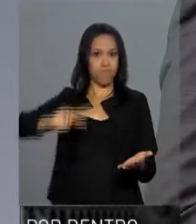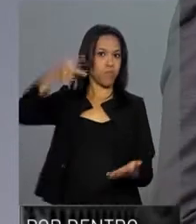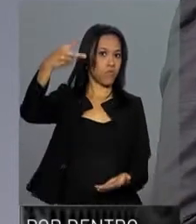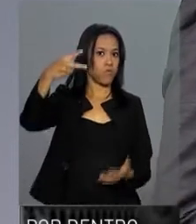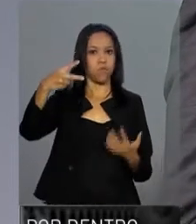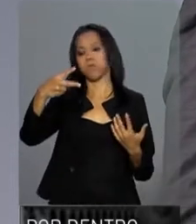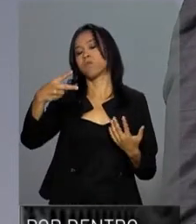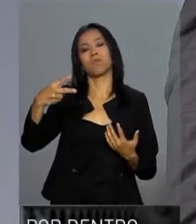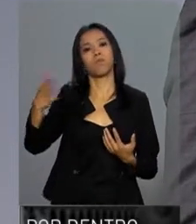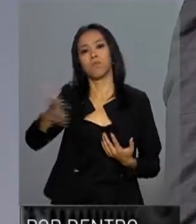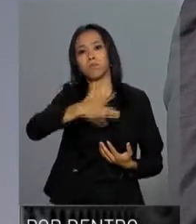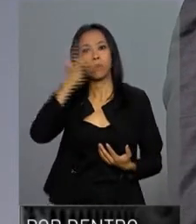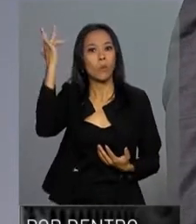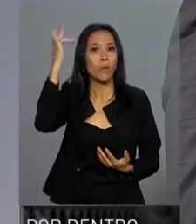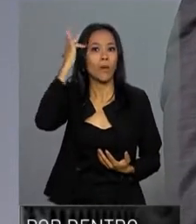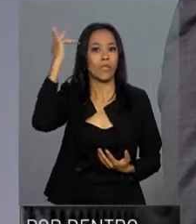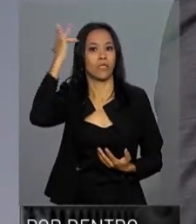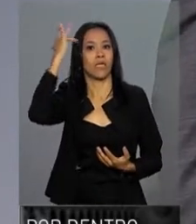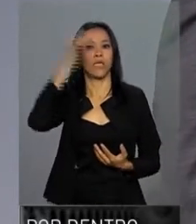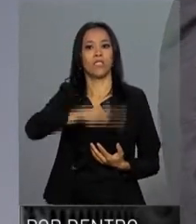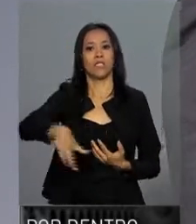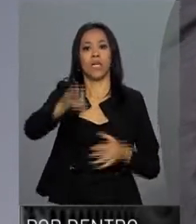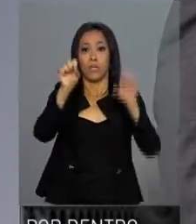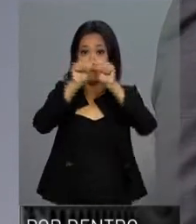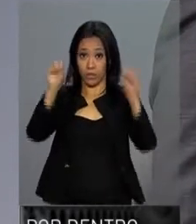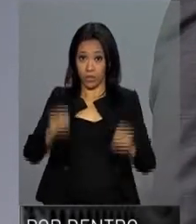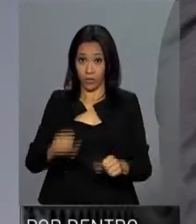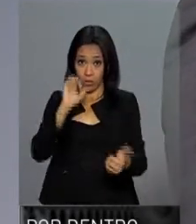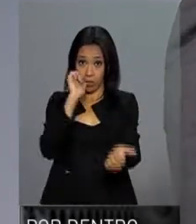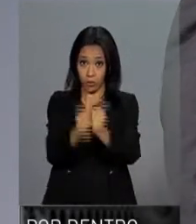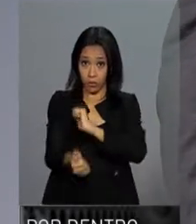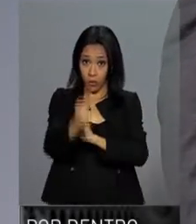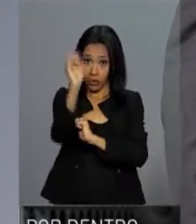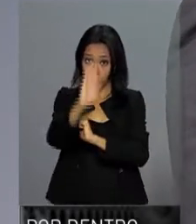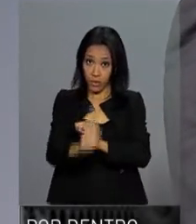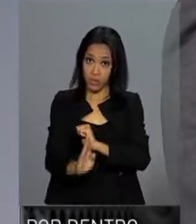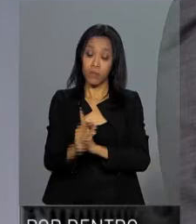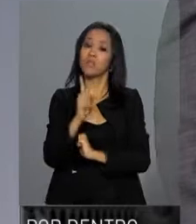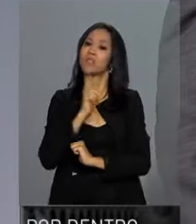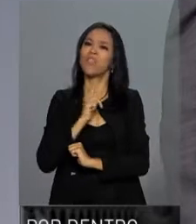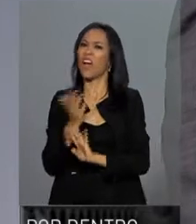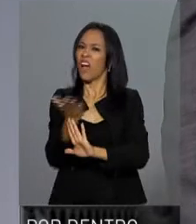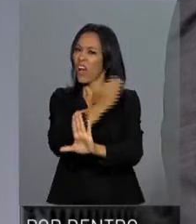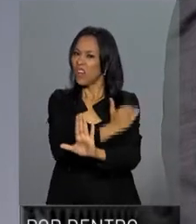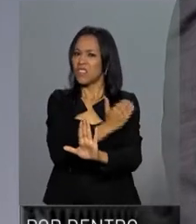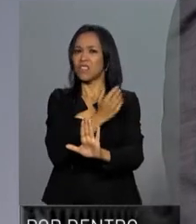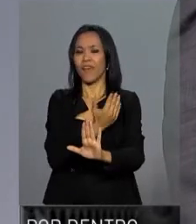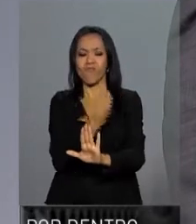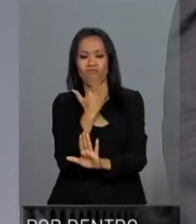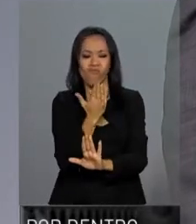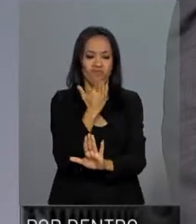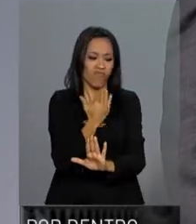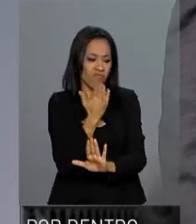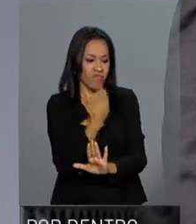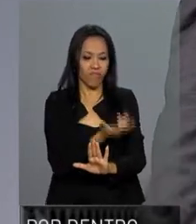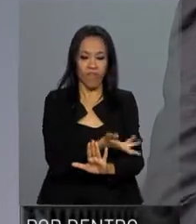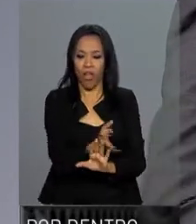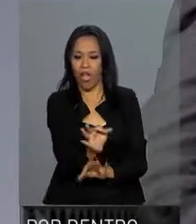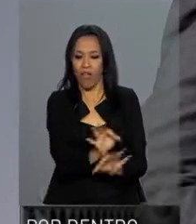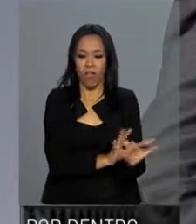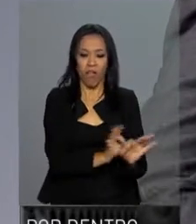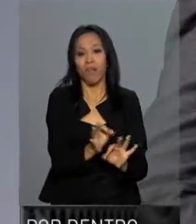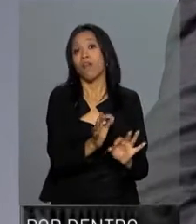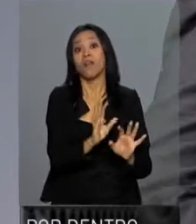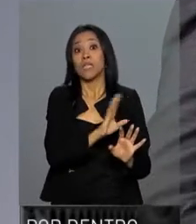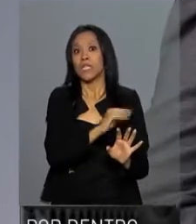sistema esportivo brasileiro nós temos um sistema absolutamente amador basicamente de grandes